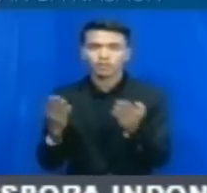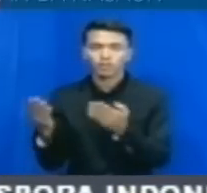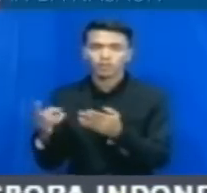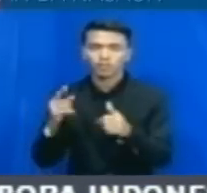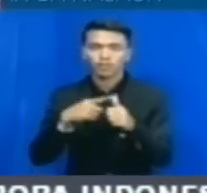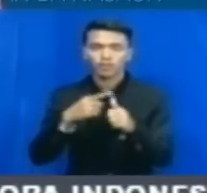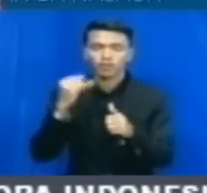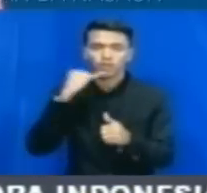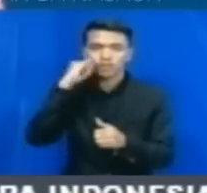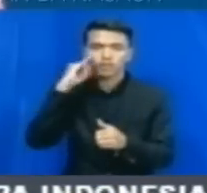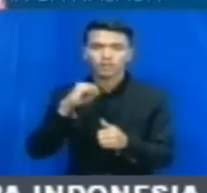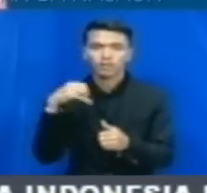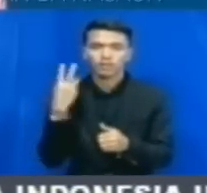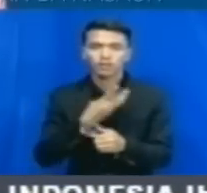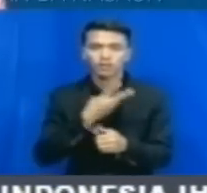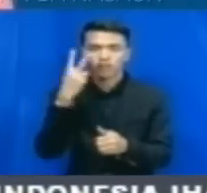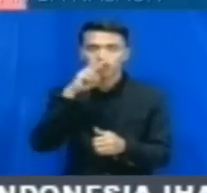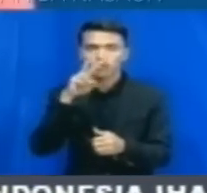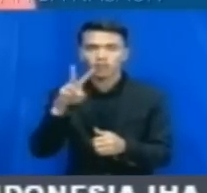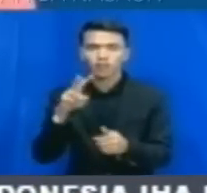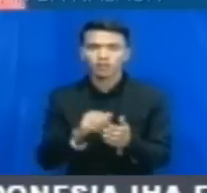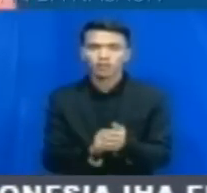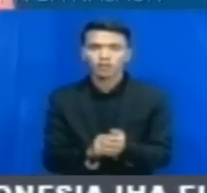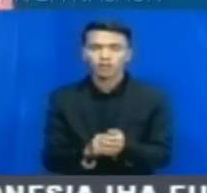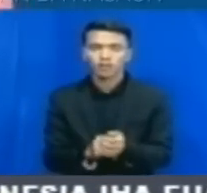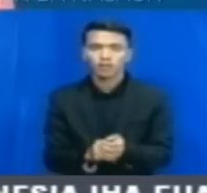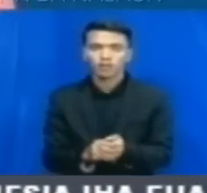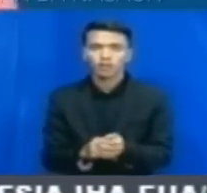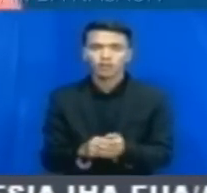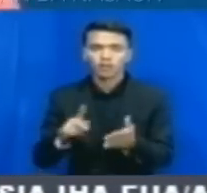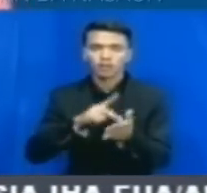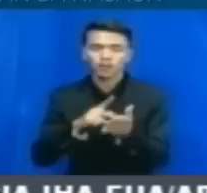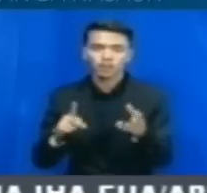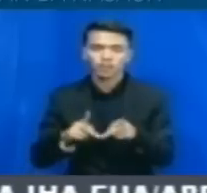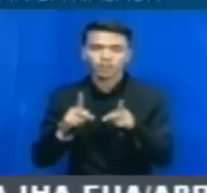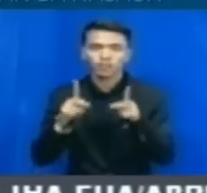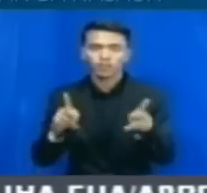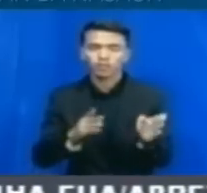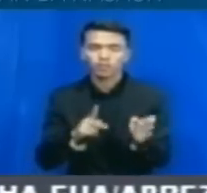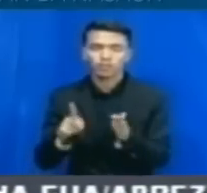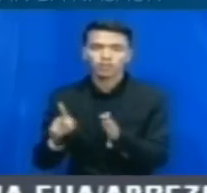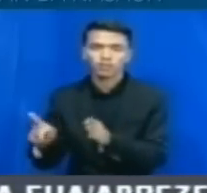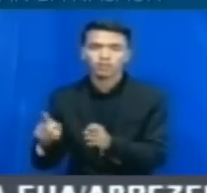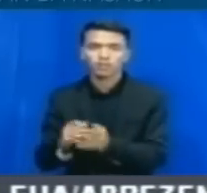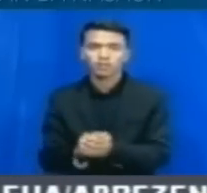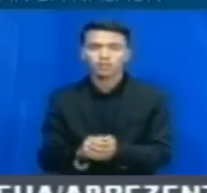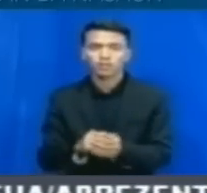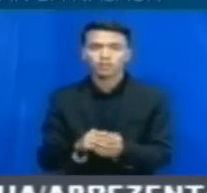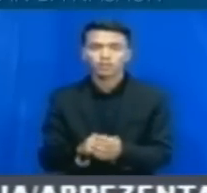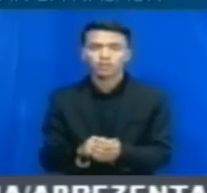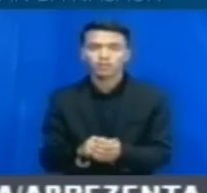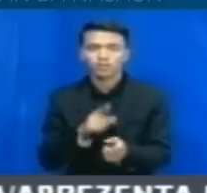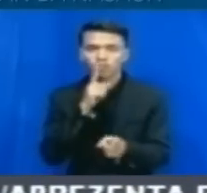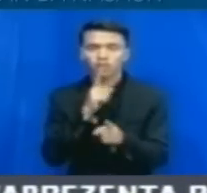interrogatório itare kata provas nene wahira kon ita kompani krimi publiko proses sumari proses urgente los kalai proses